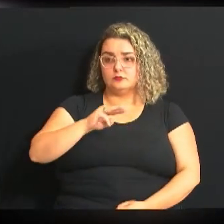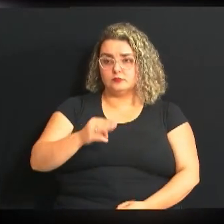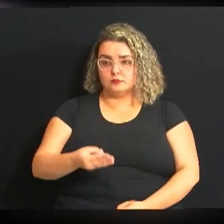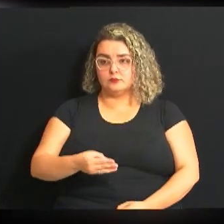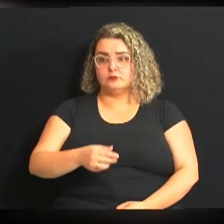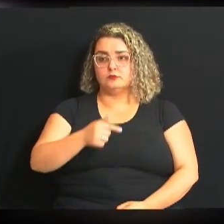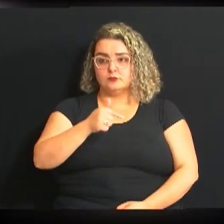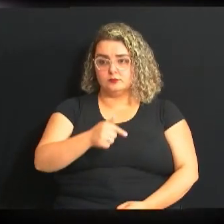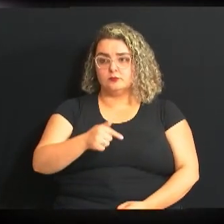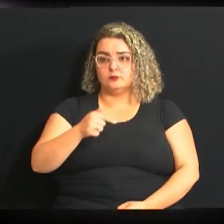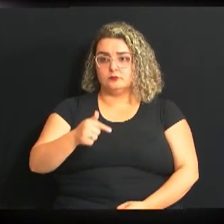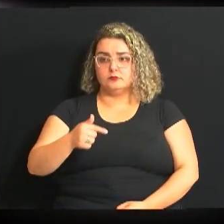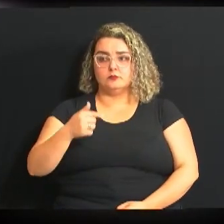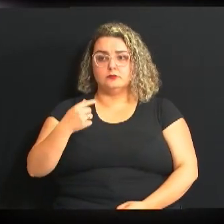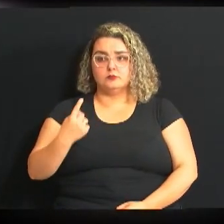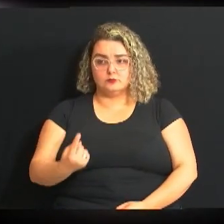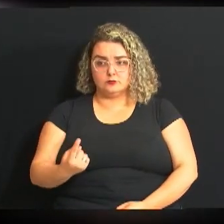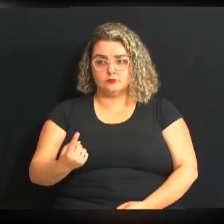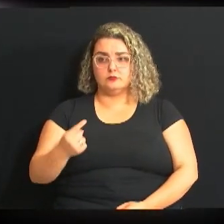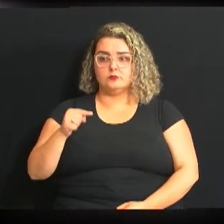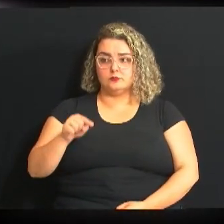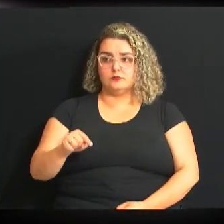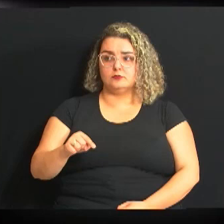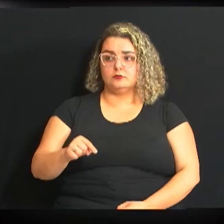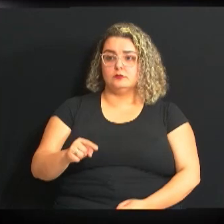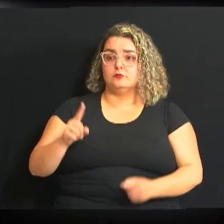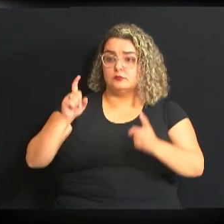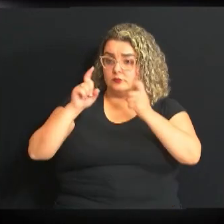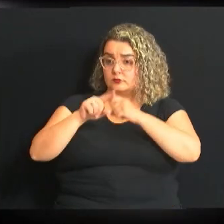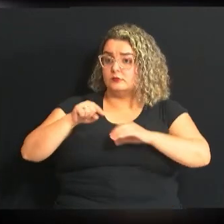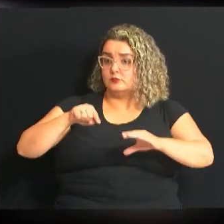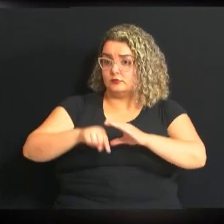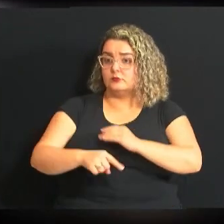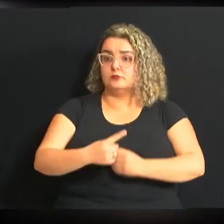53.771.000, na média e alta complexidade,